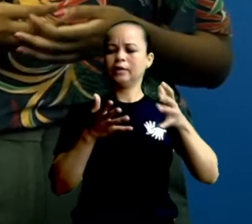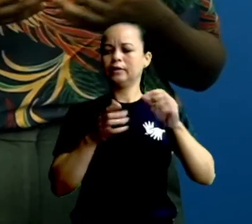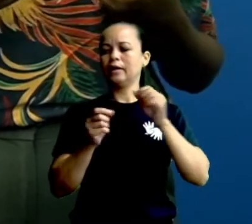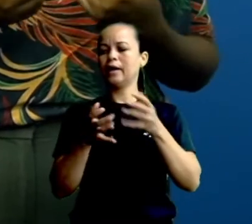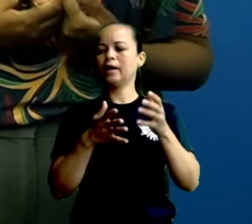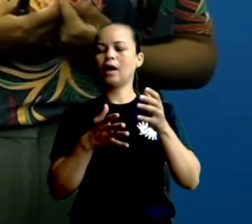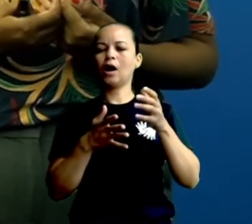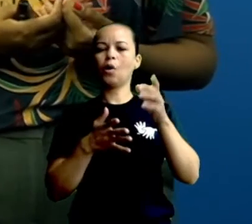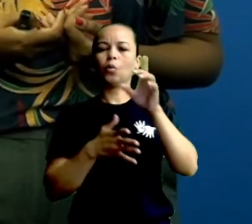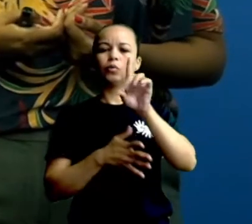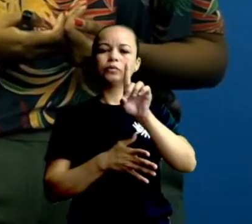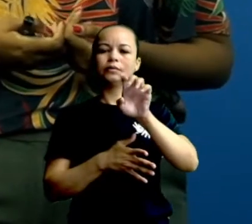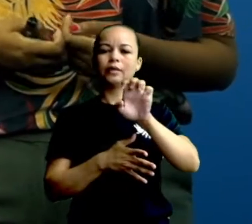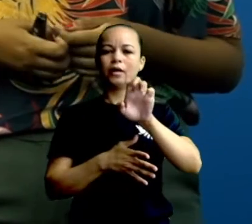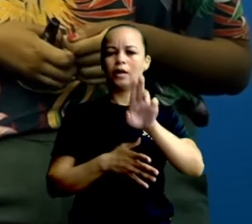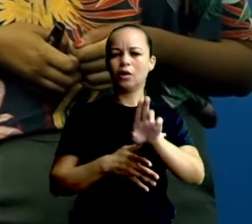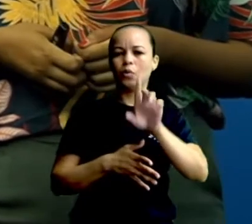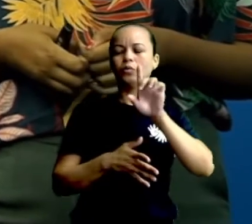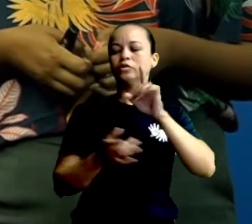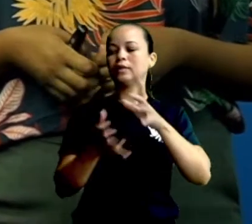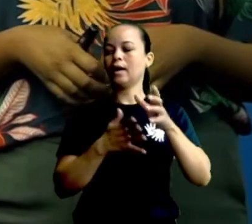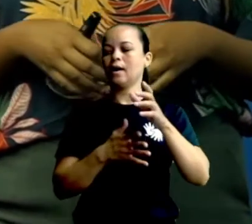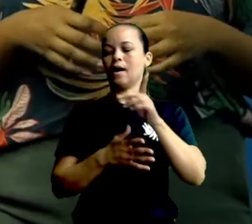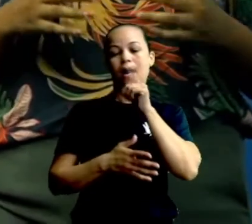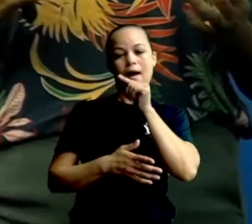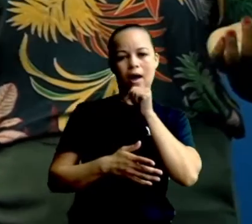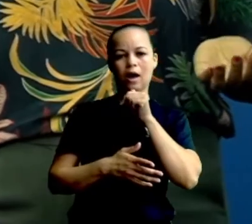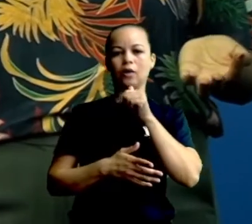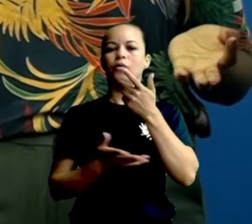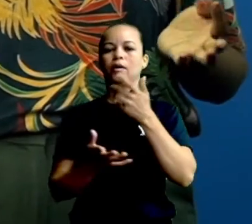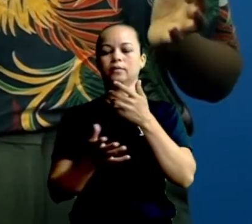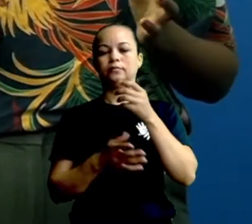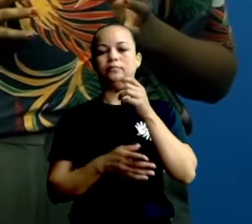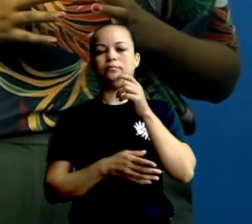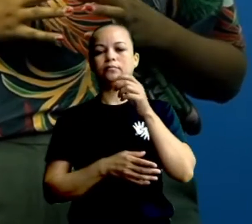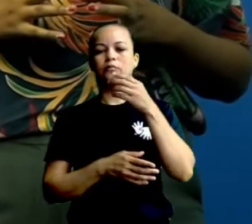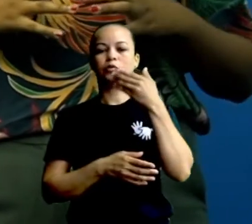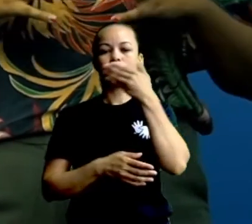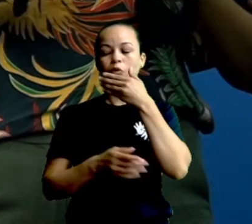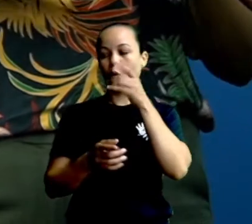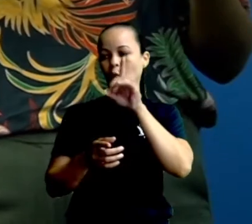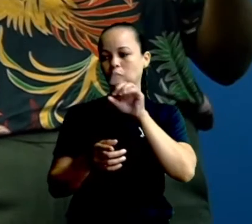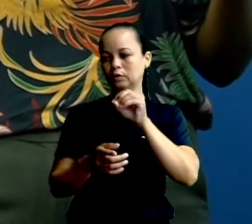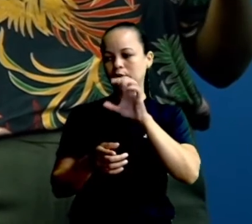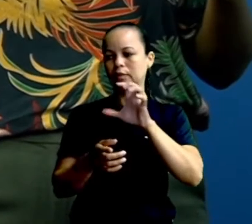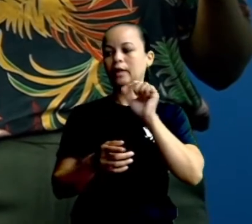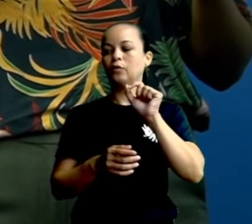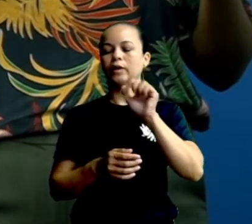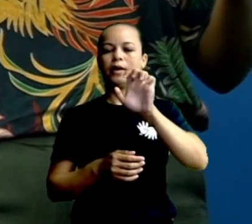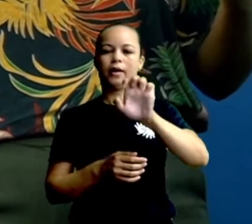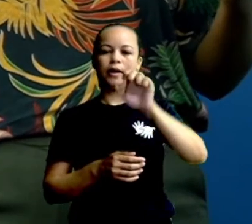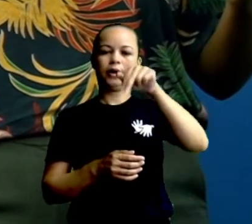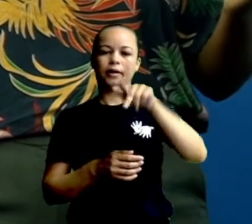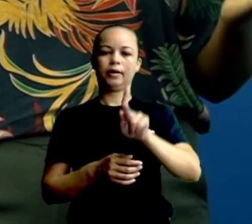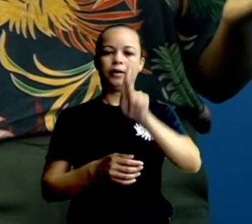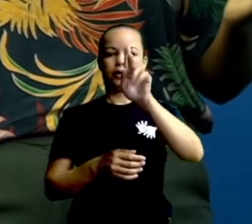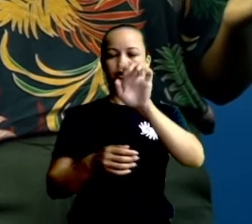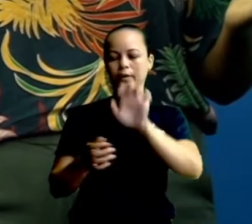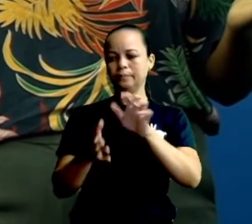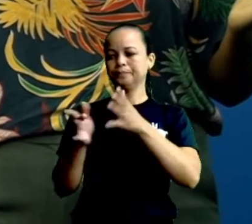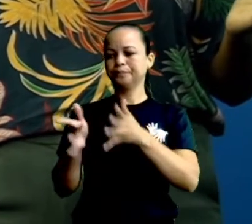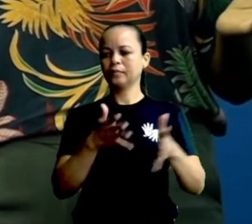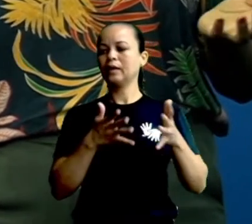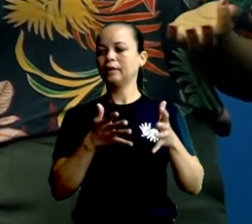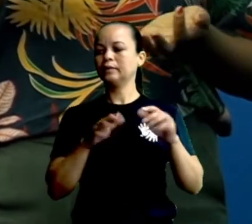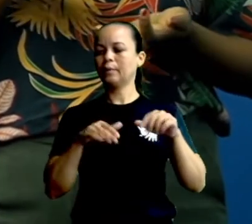água doce e também o deus da sabedoria. Os templos eram considerados a moradia dos deuses